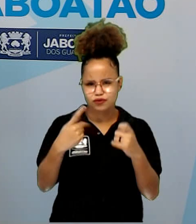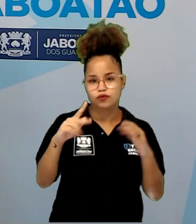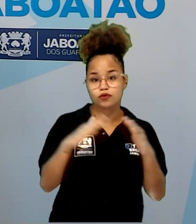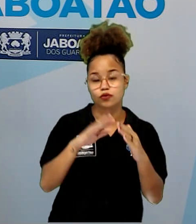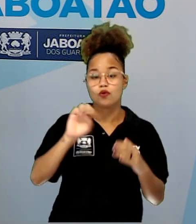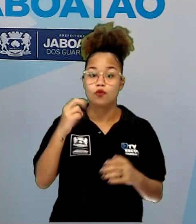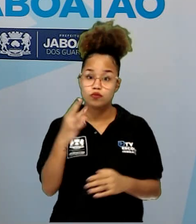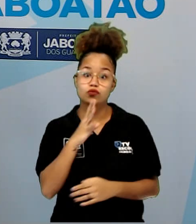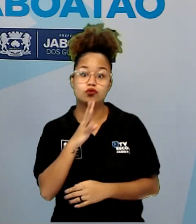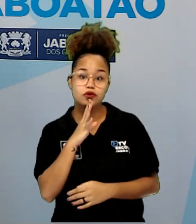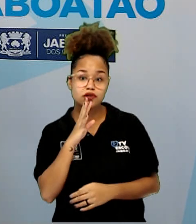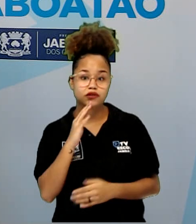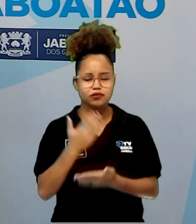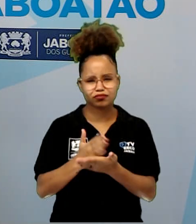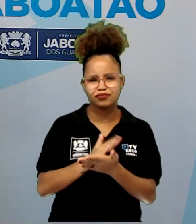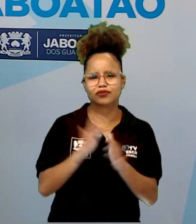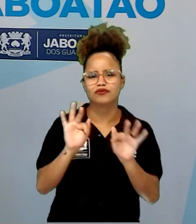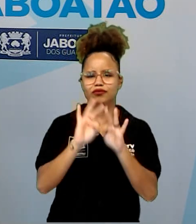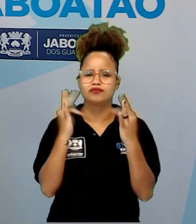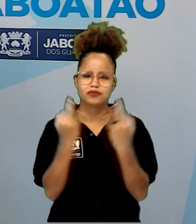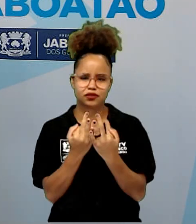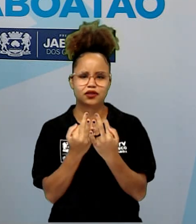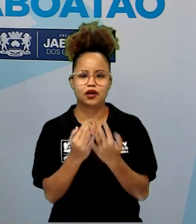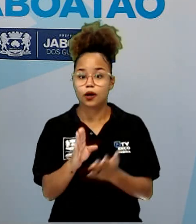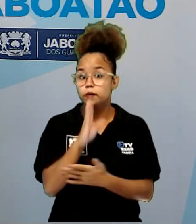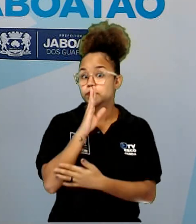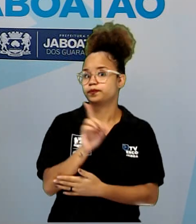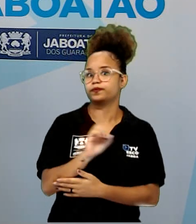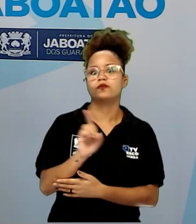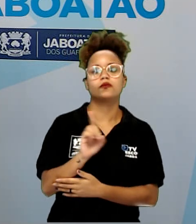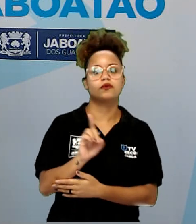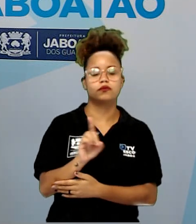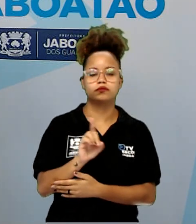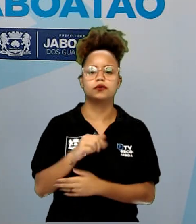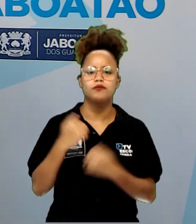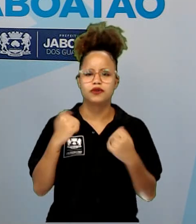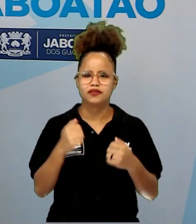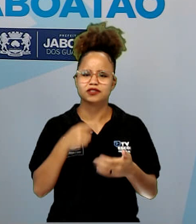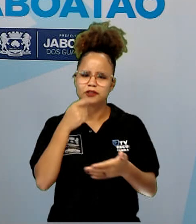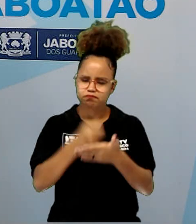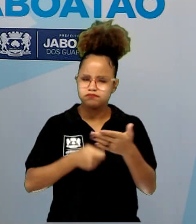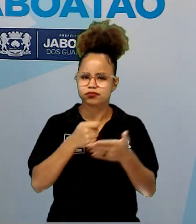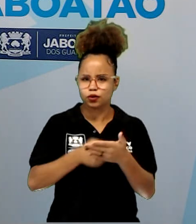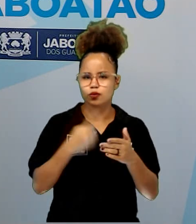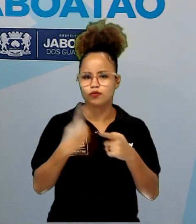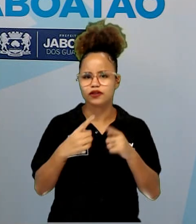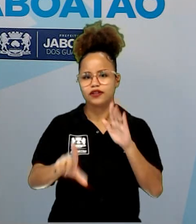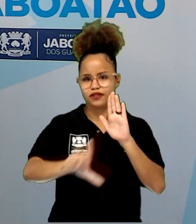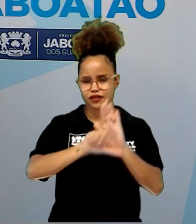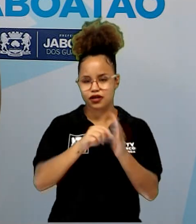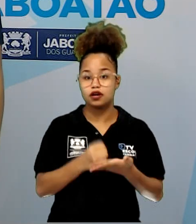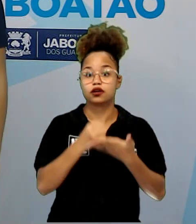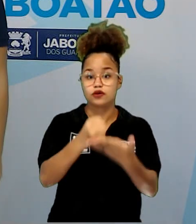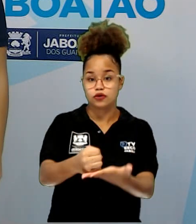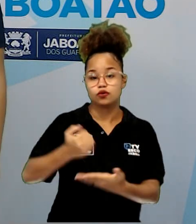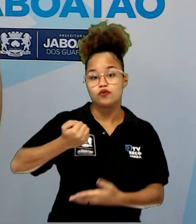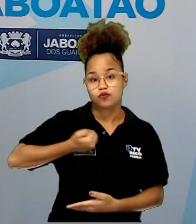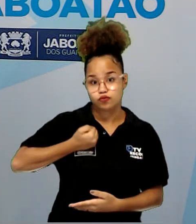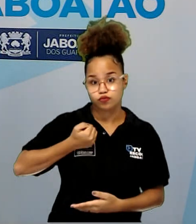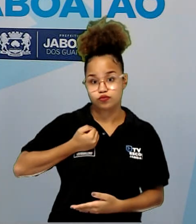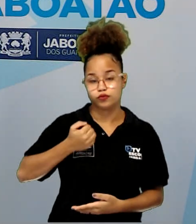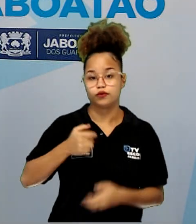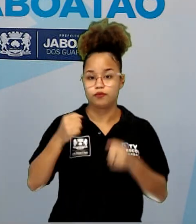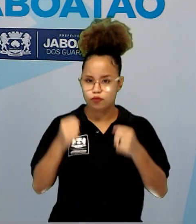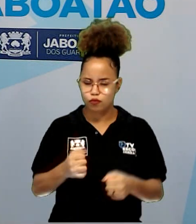algum familiar, não se cale, denuncie, porque a lei está aqui para lhe ajudar. O número para que você